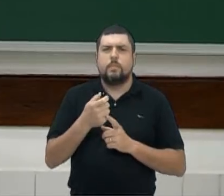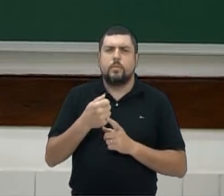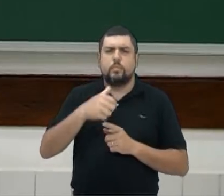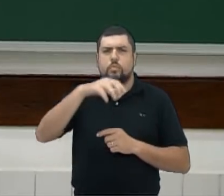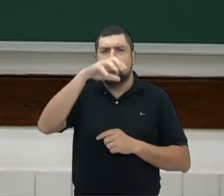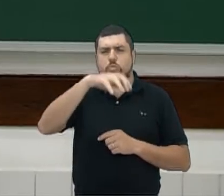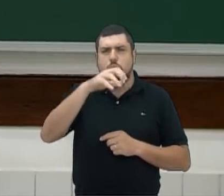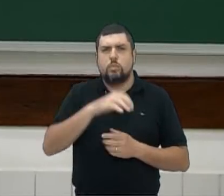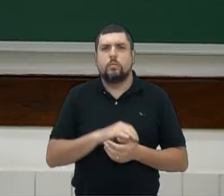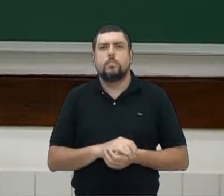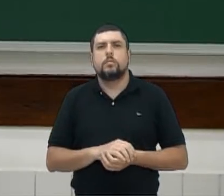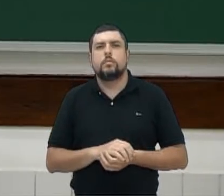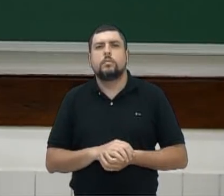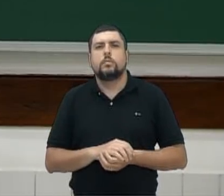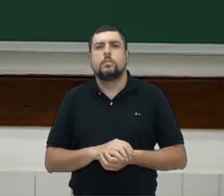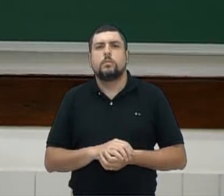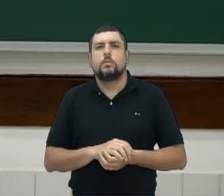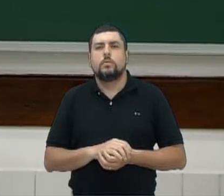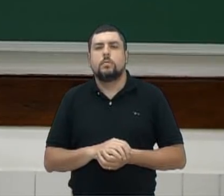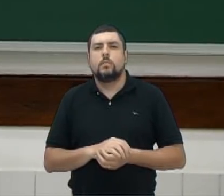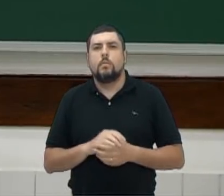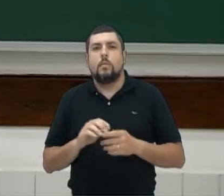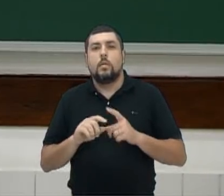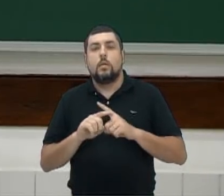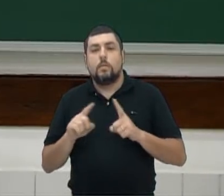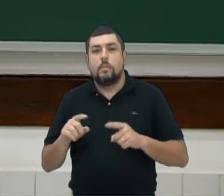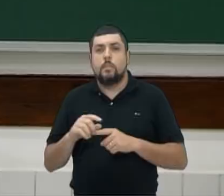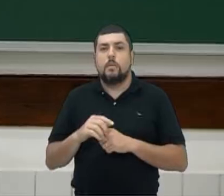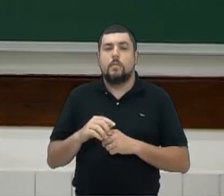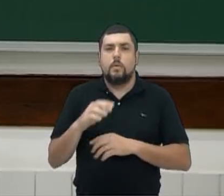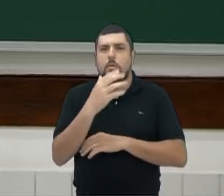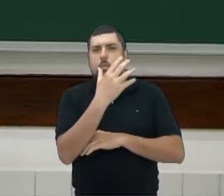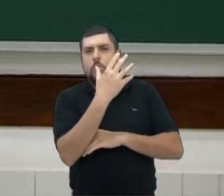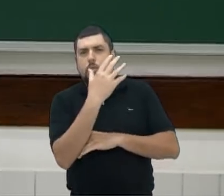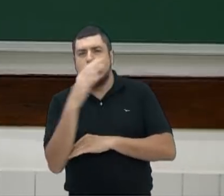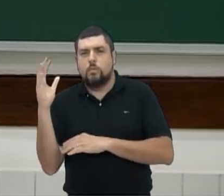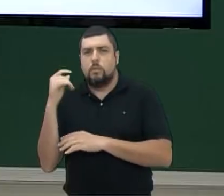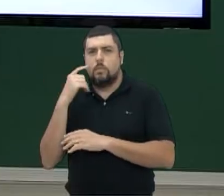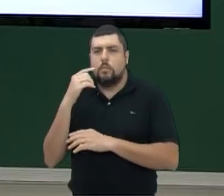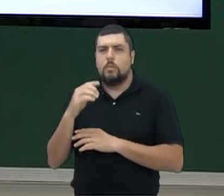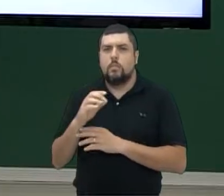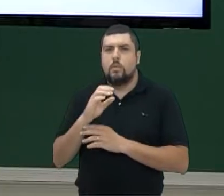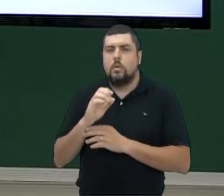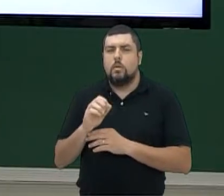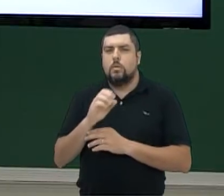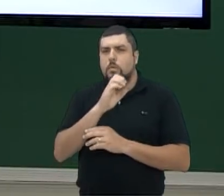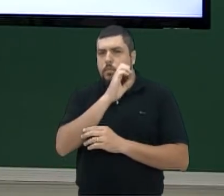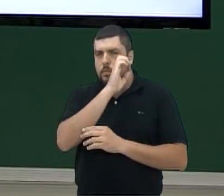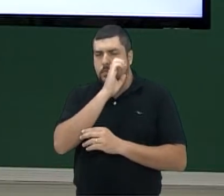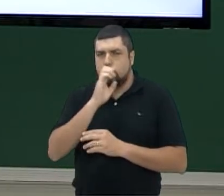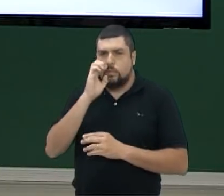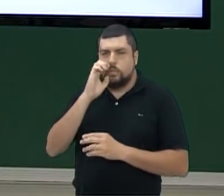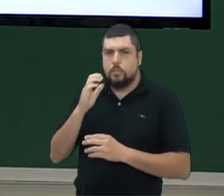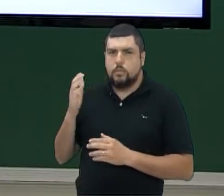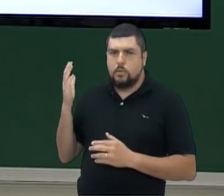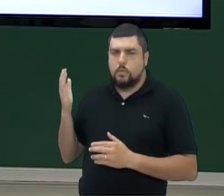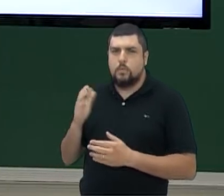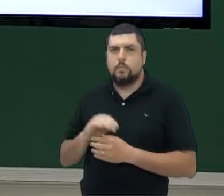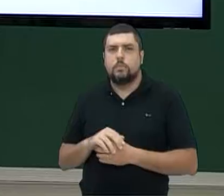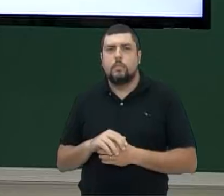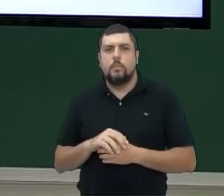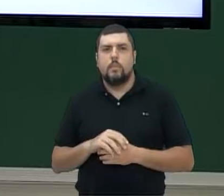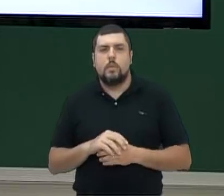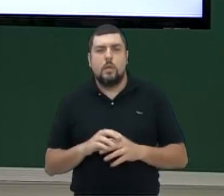nas florestas tropicais a temperatura sendo bastante elevada. É importante destacar que, tanto nas